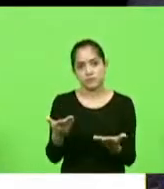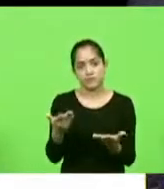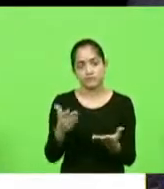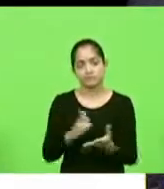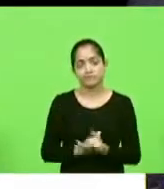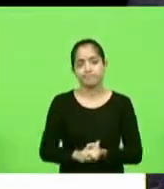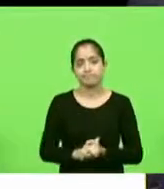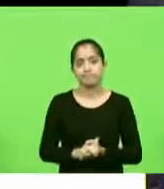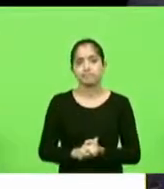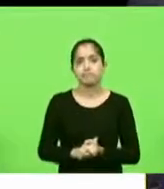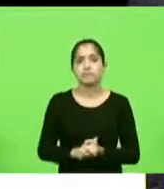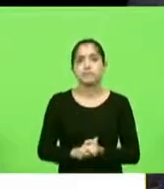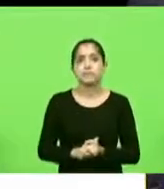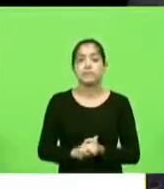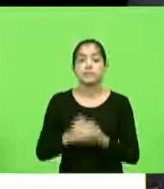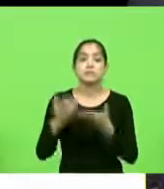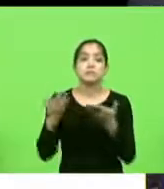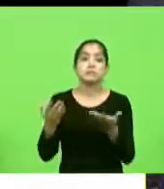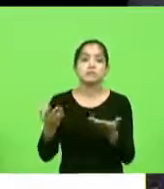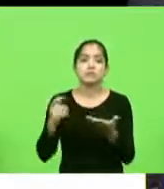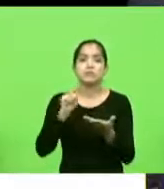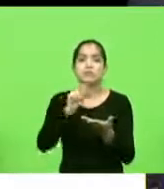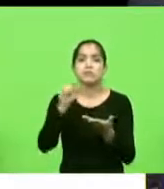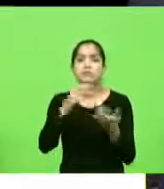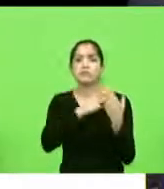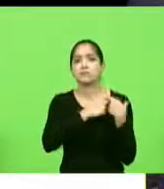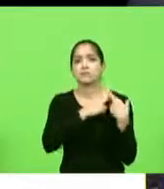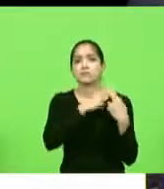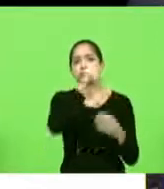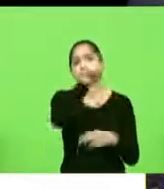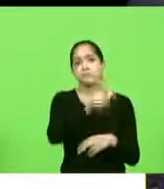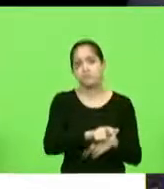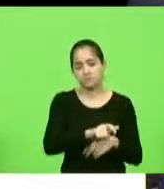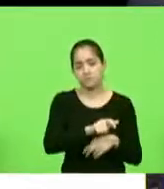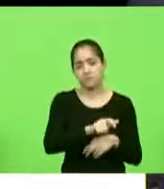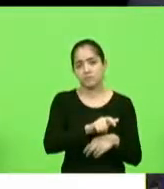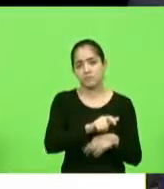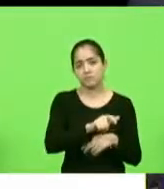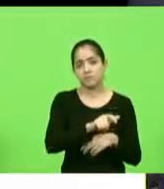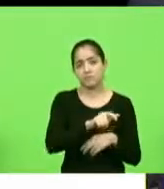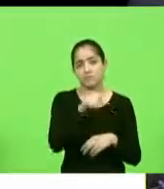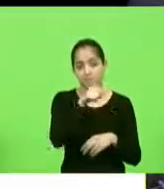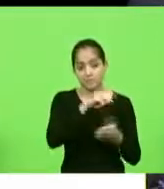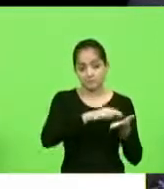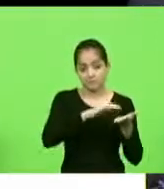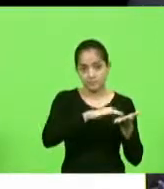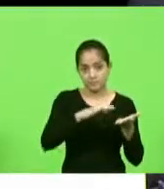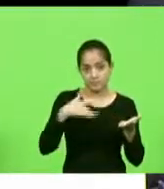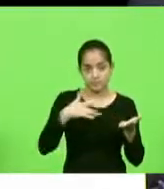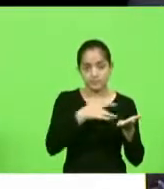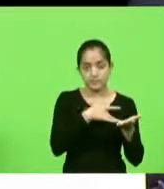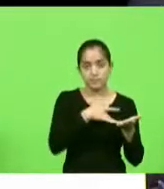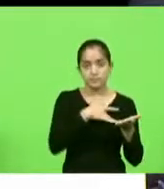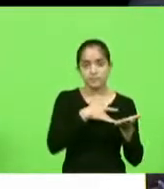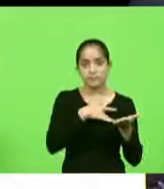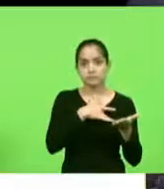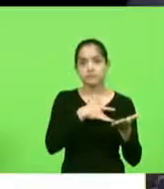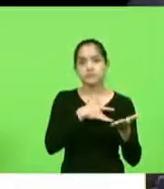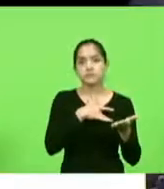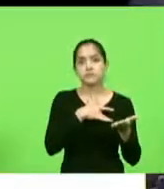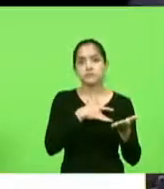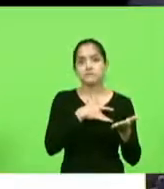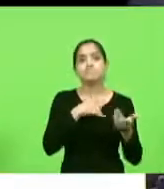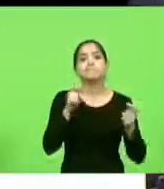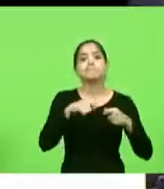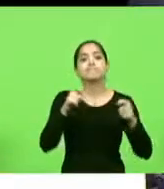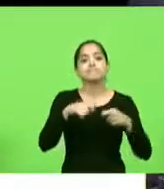sem atendimento. Então, quem estava responsável na Secretaria da Saúde e permitiu